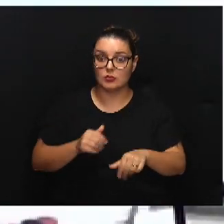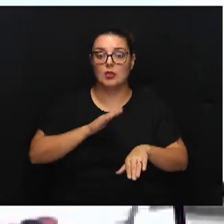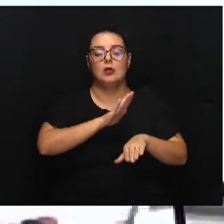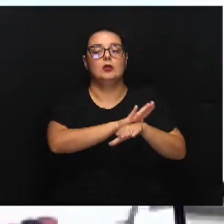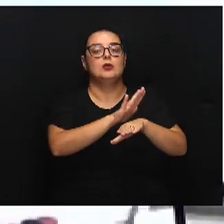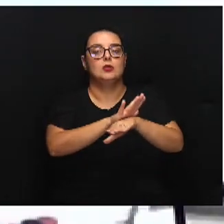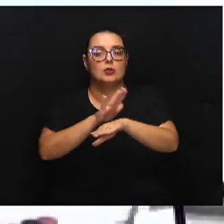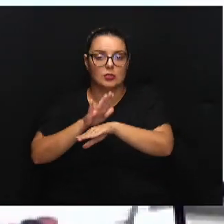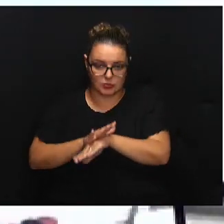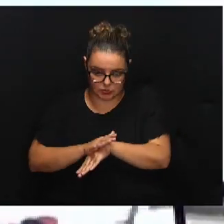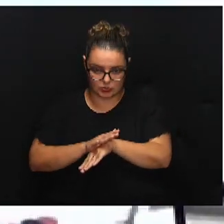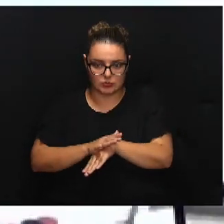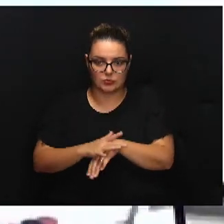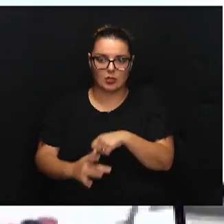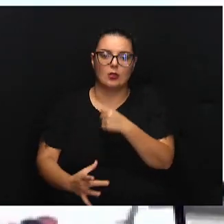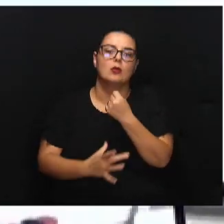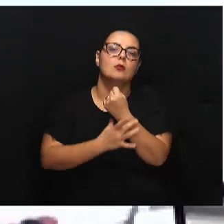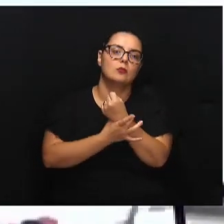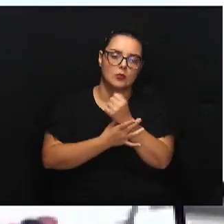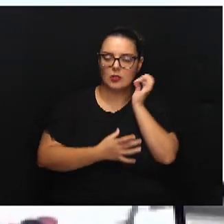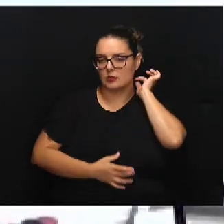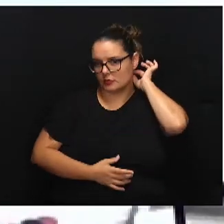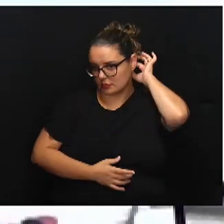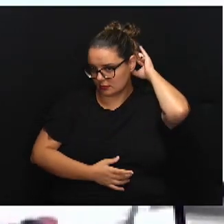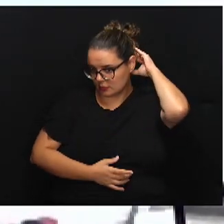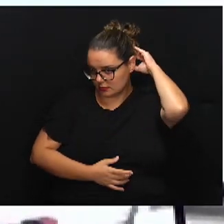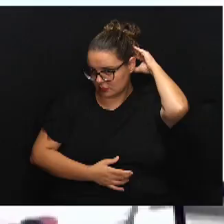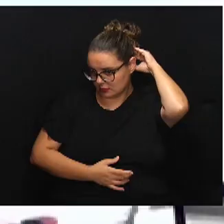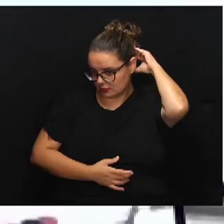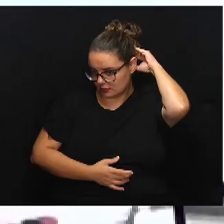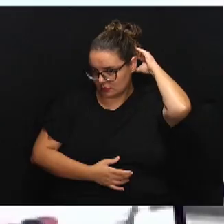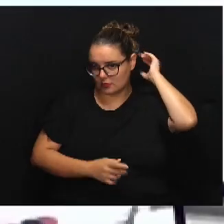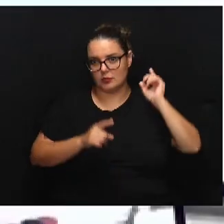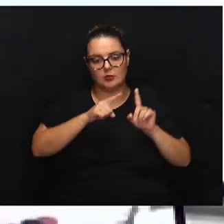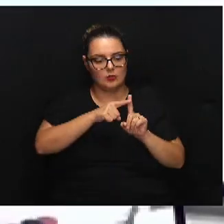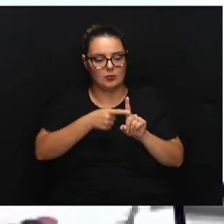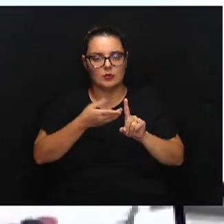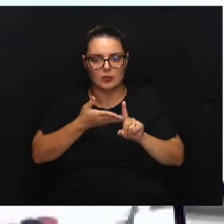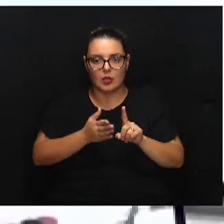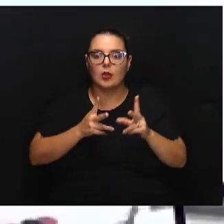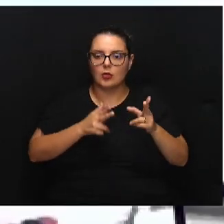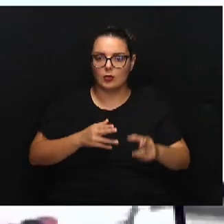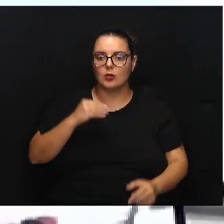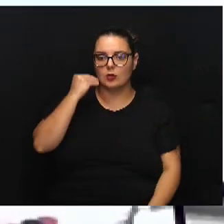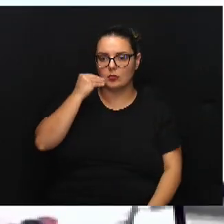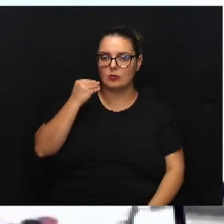contribui para a segurança e para o parto como uma